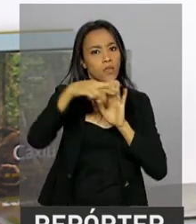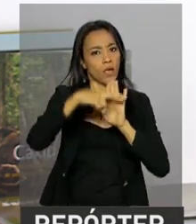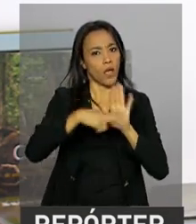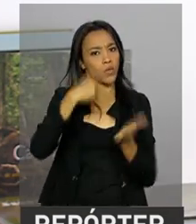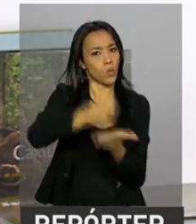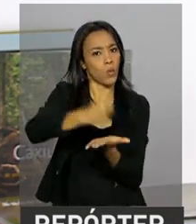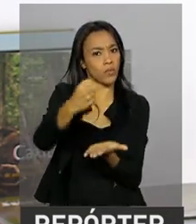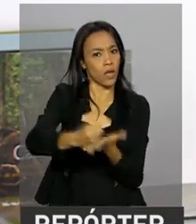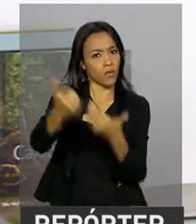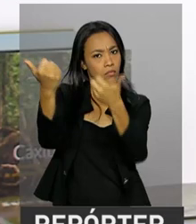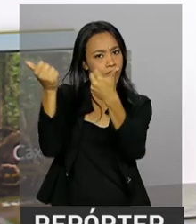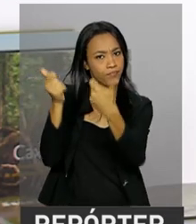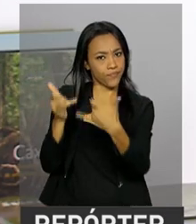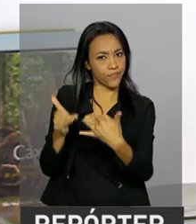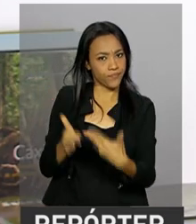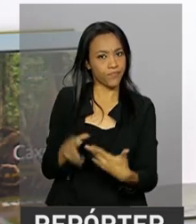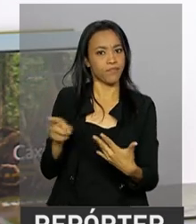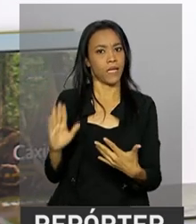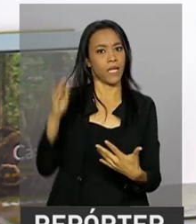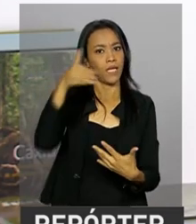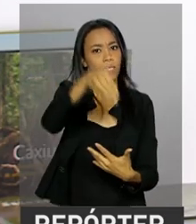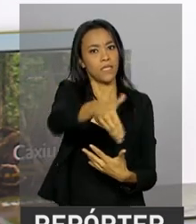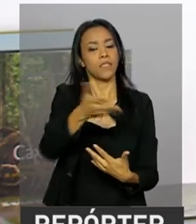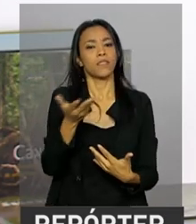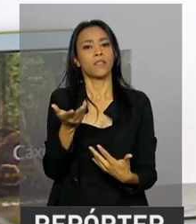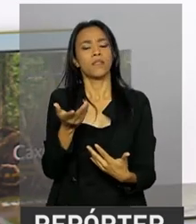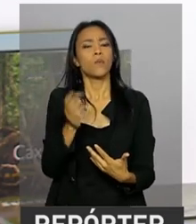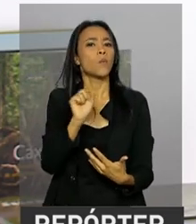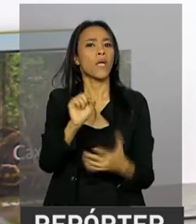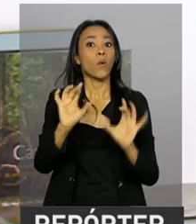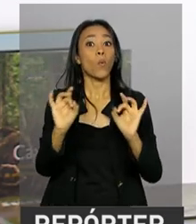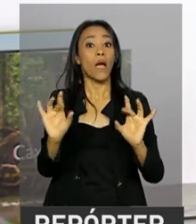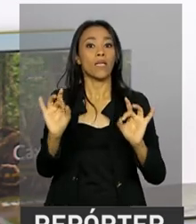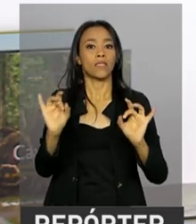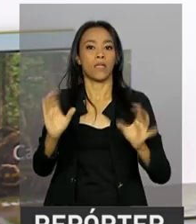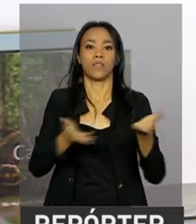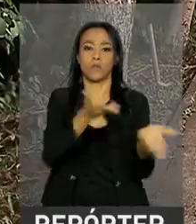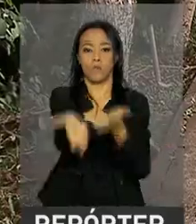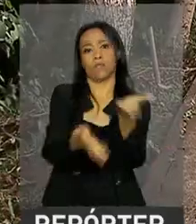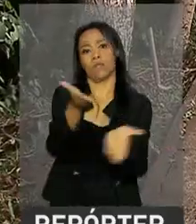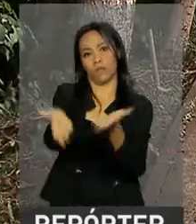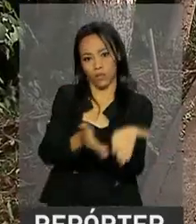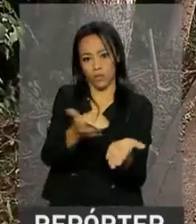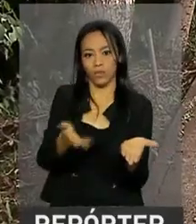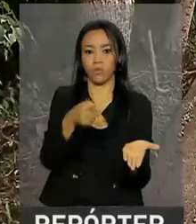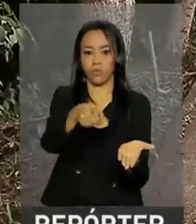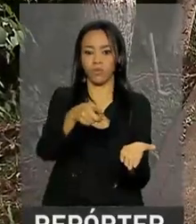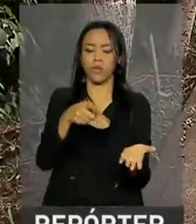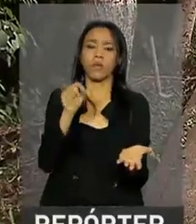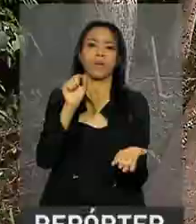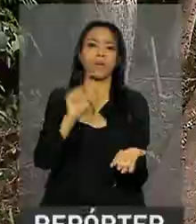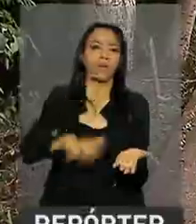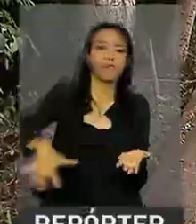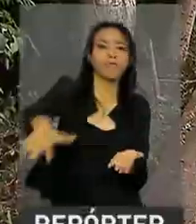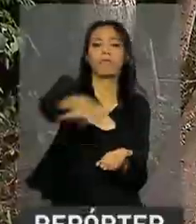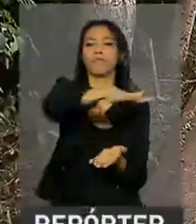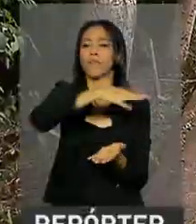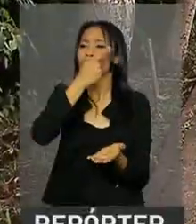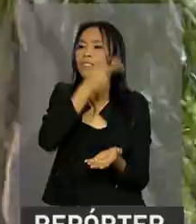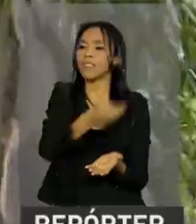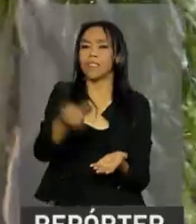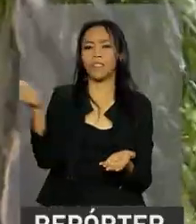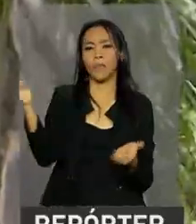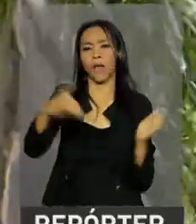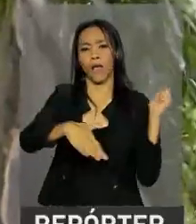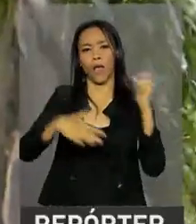bem definido principalmente no que diz respeito à qualidade dos serviços oferecidos qualificando a visitação